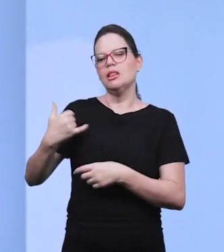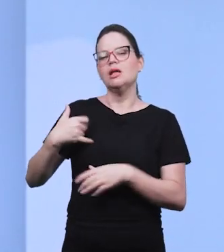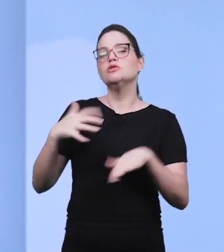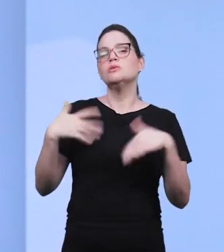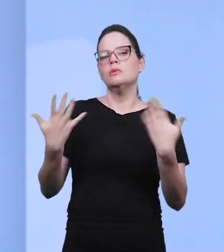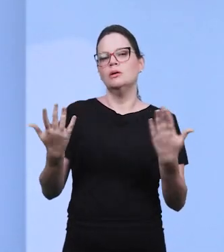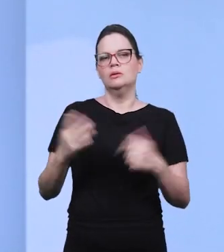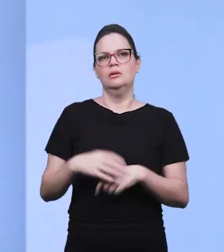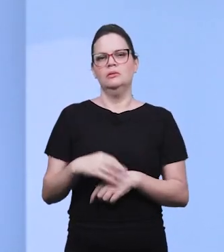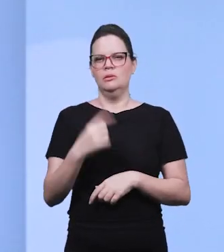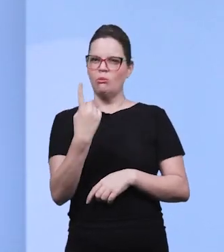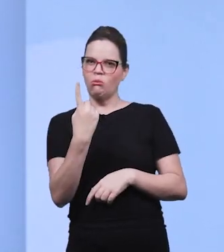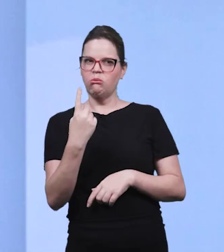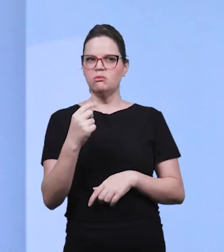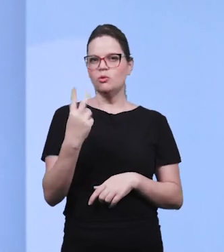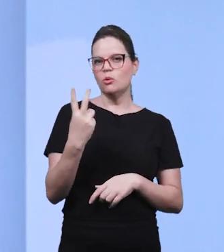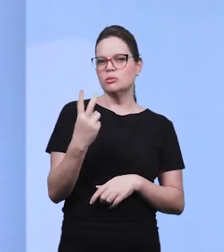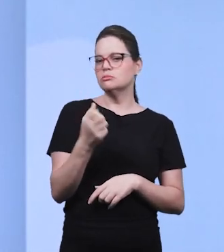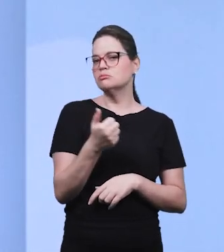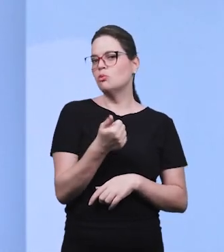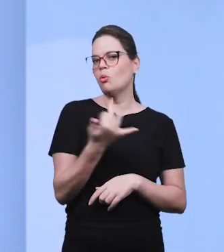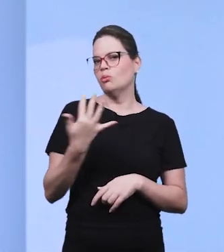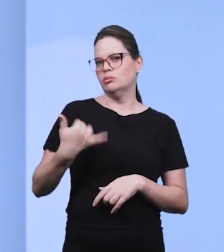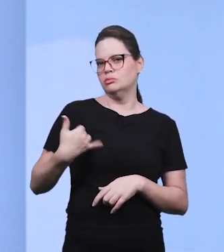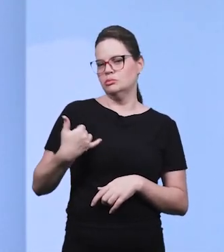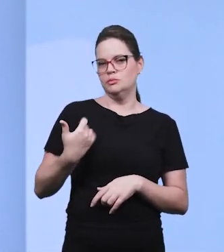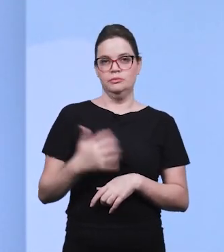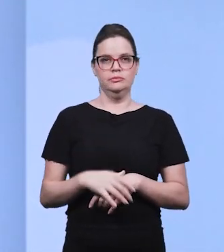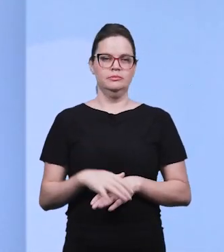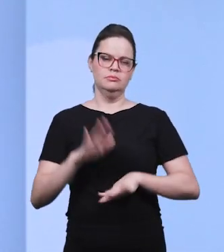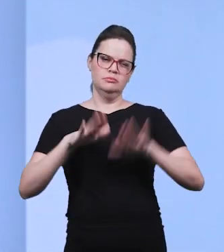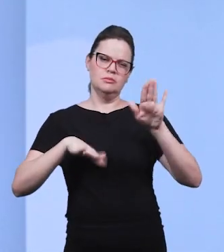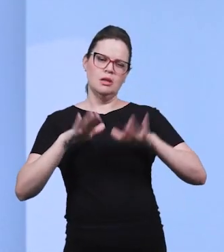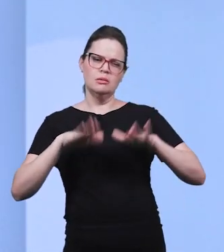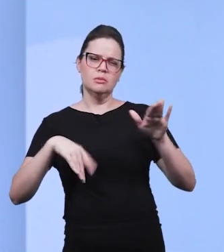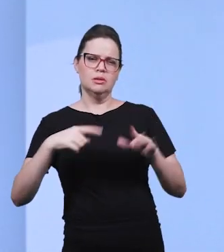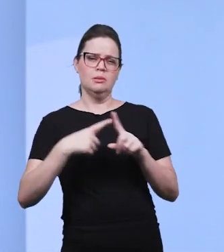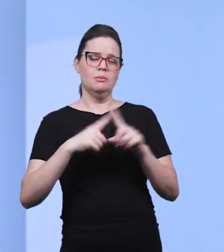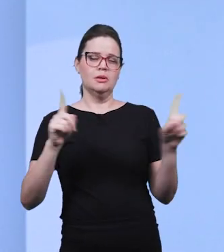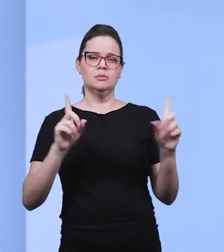anos? Bom, depende muito assim, do que a gente vai observar, mas